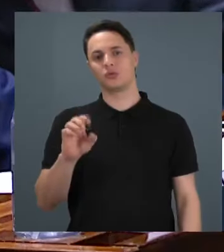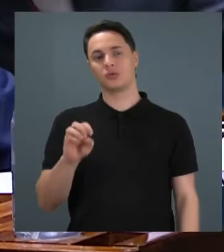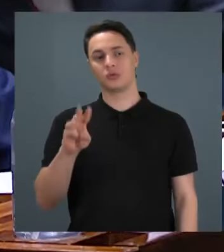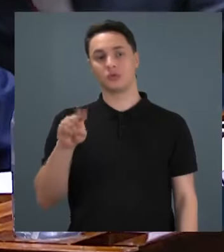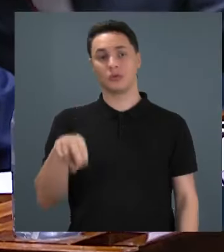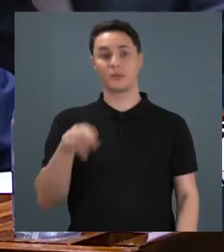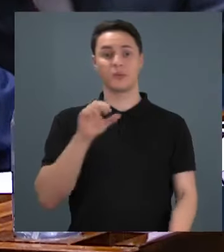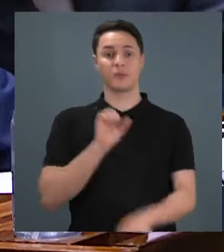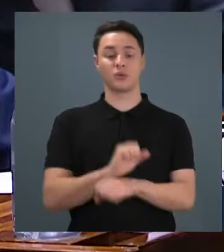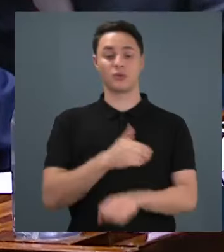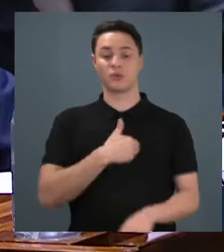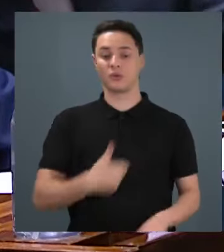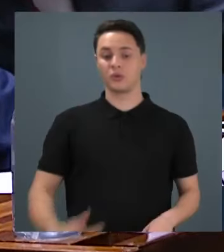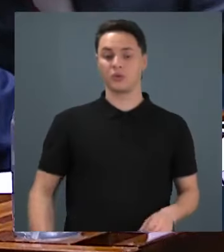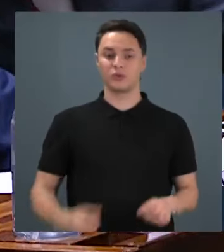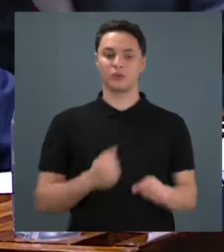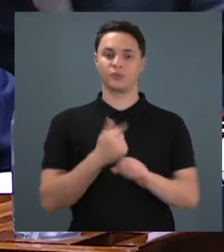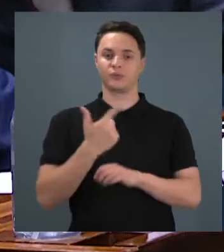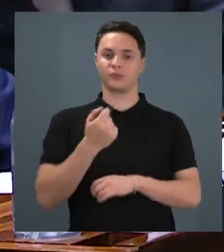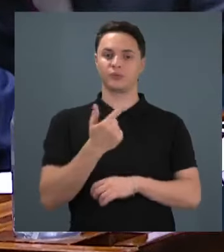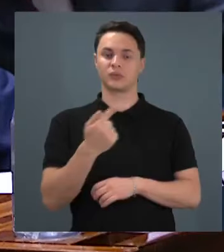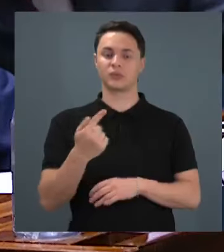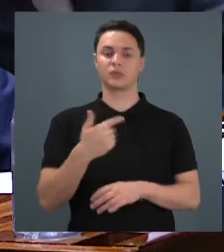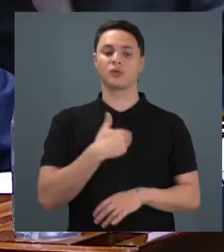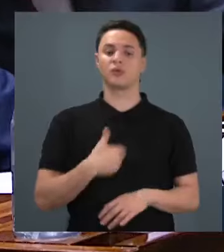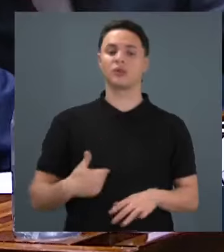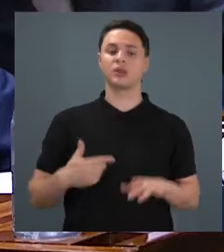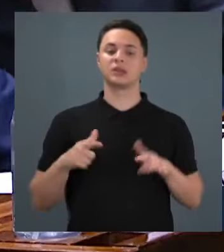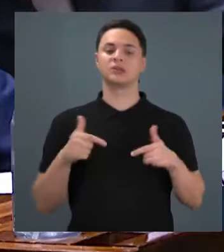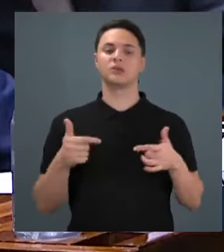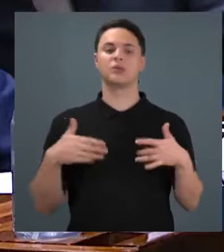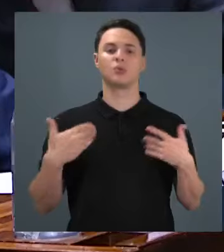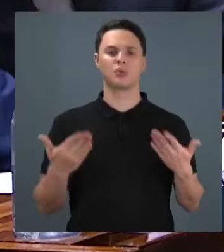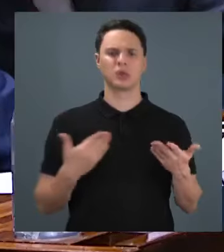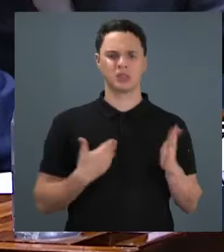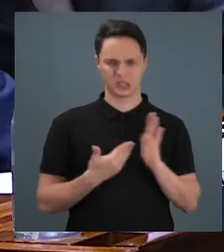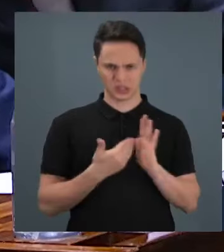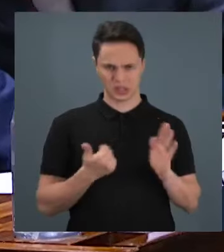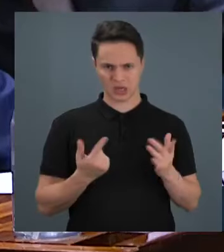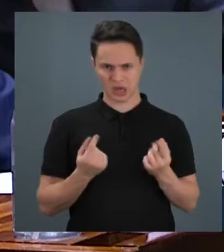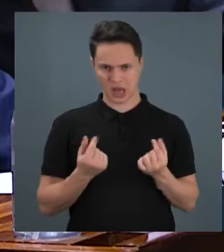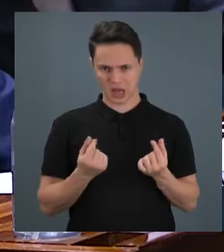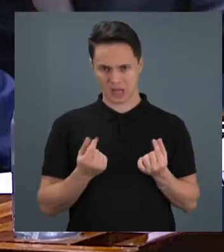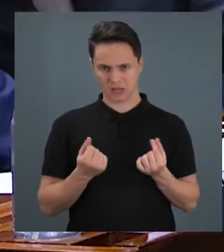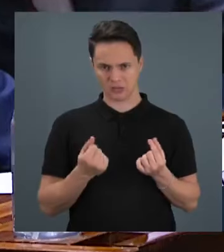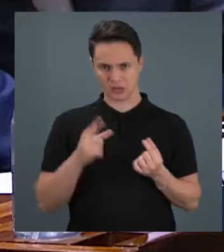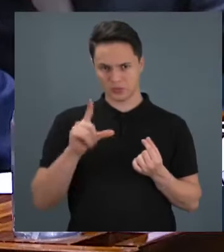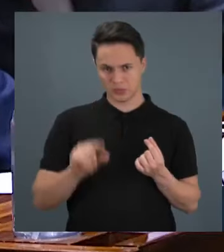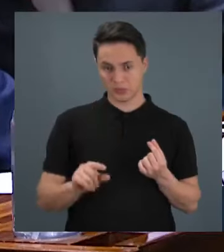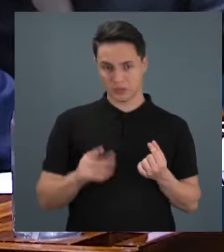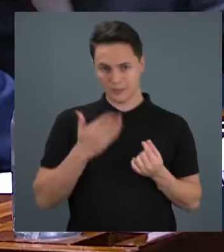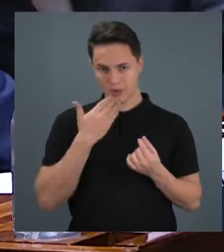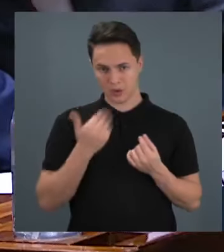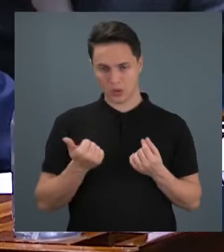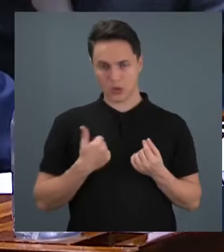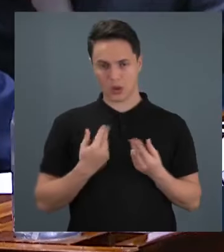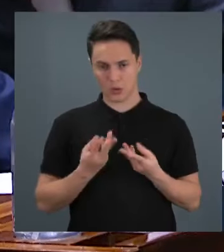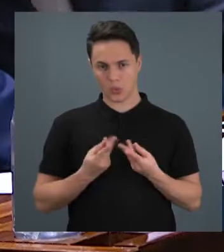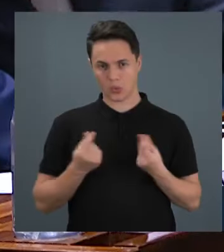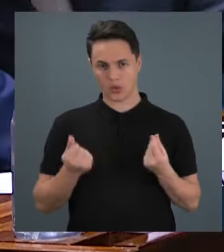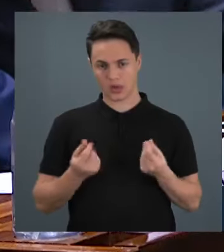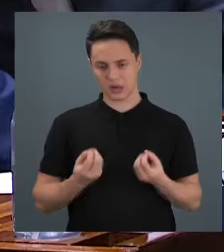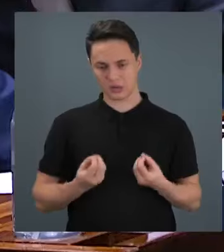em 2027. Qual foi a ação do governo? Foi cortar gastos? Foi diminuir subsídios? Foi melhorar a qualidade do gasto